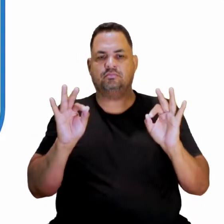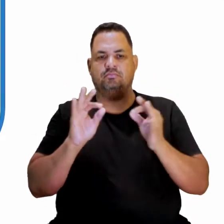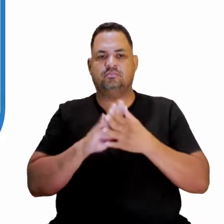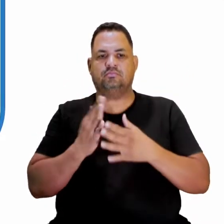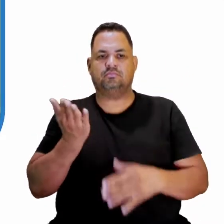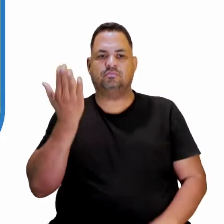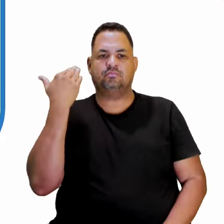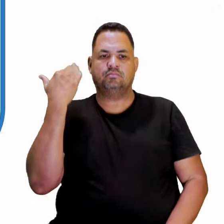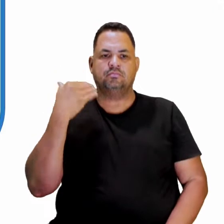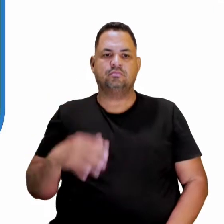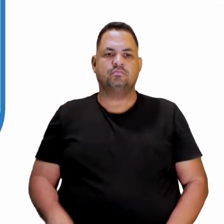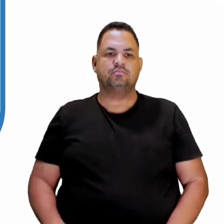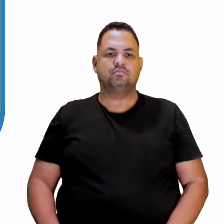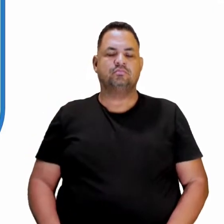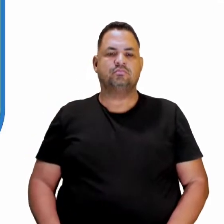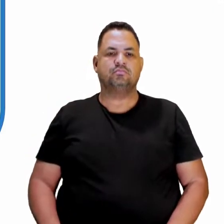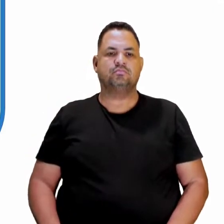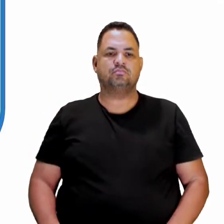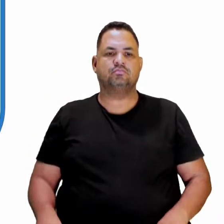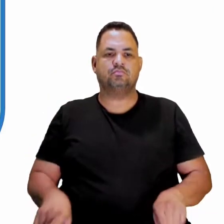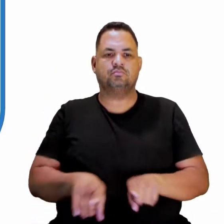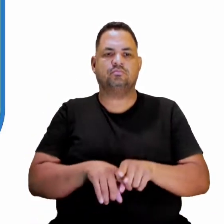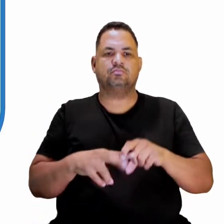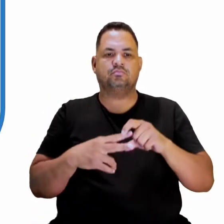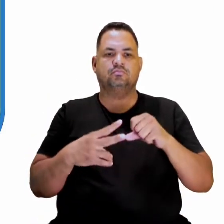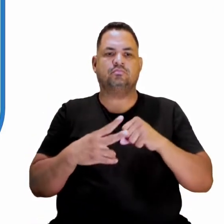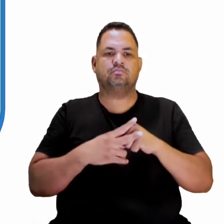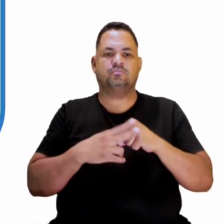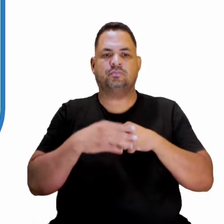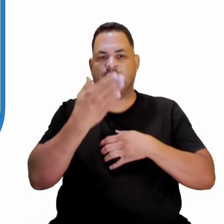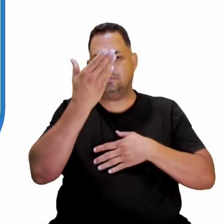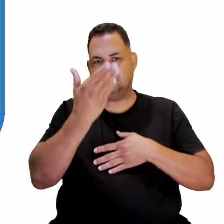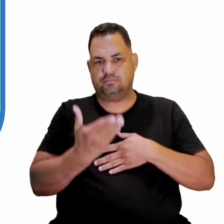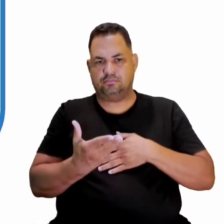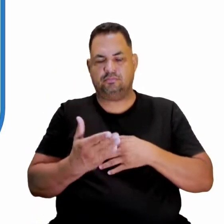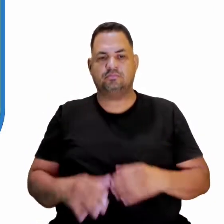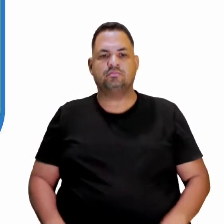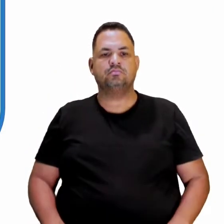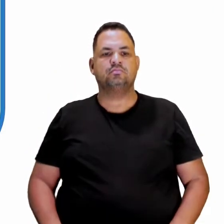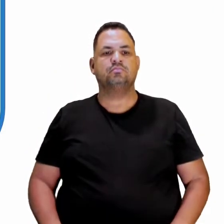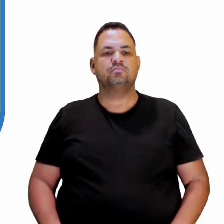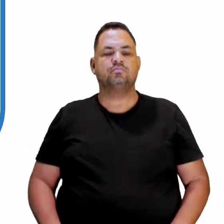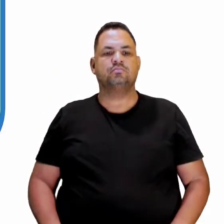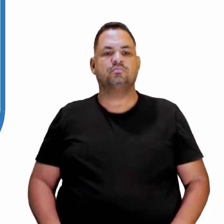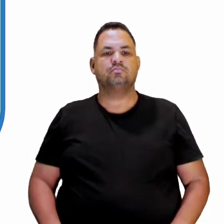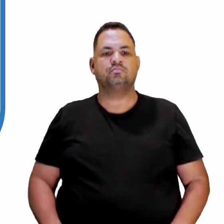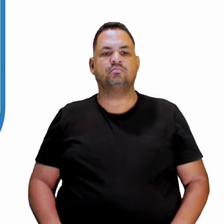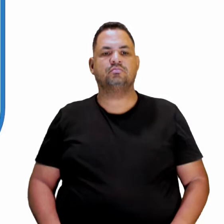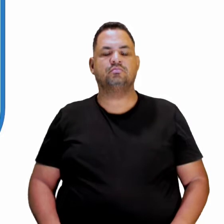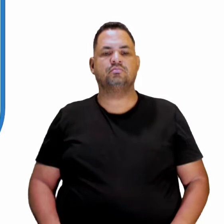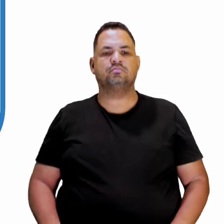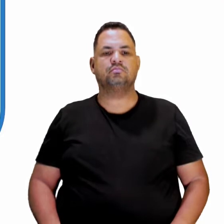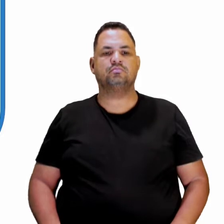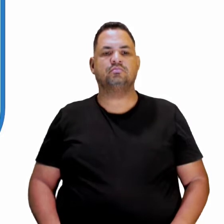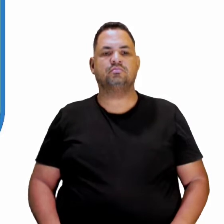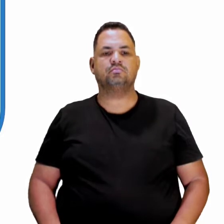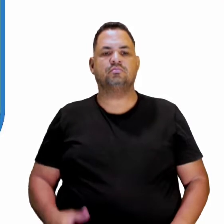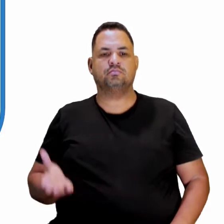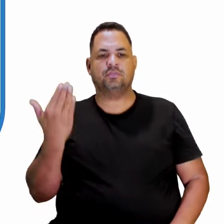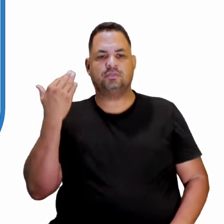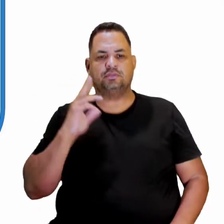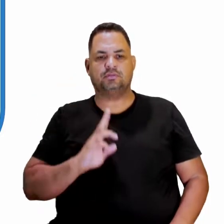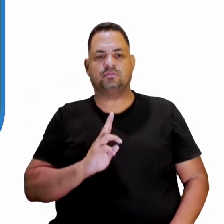ver sobre os verbos regulares e irregulares. Vamos também entrar no Past Continuous,